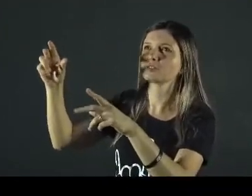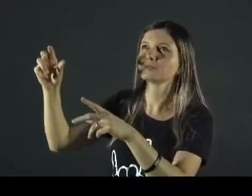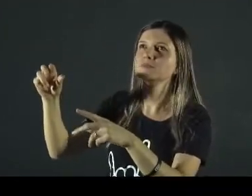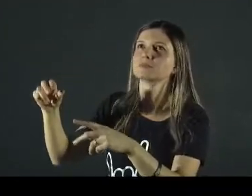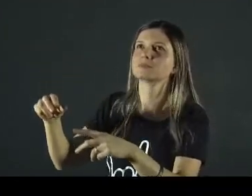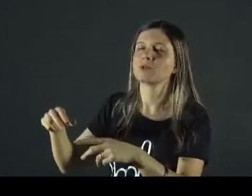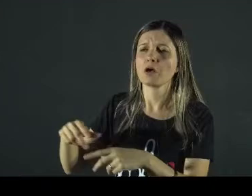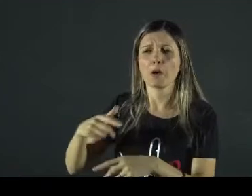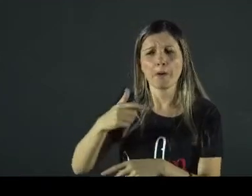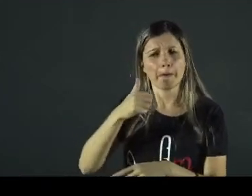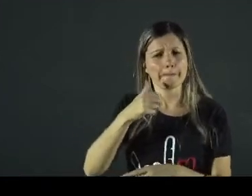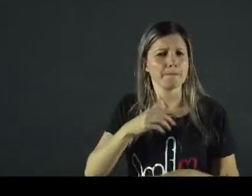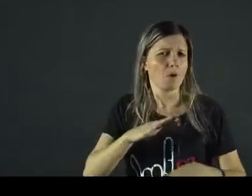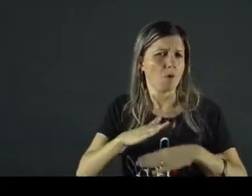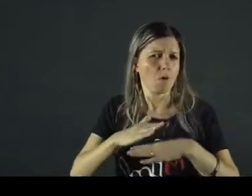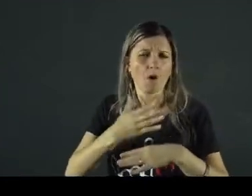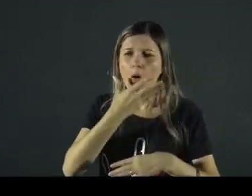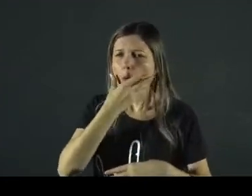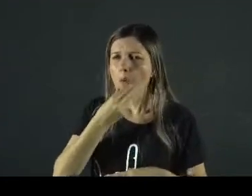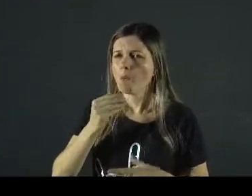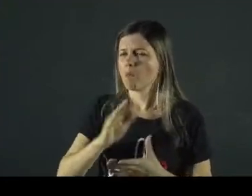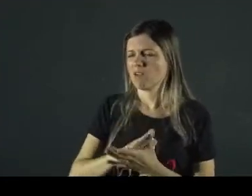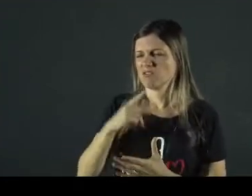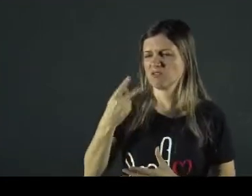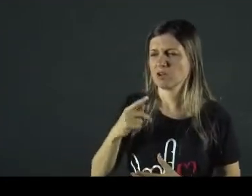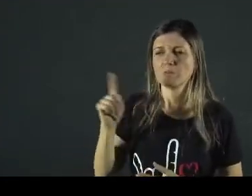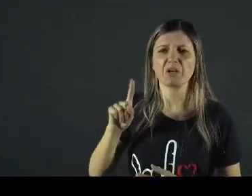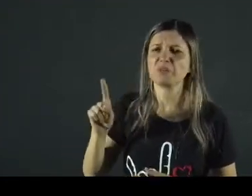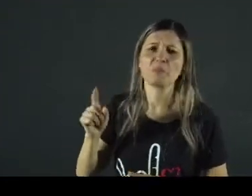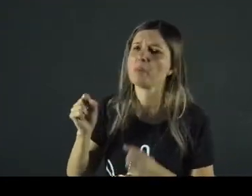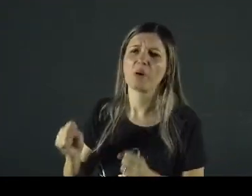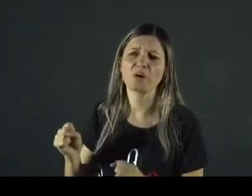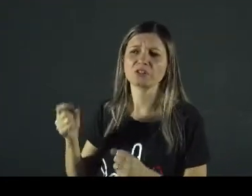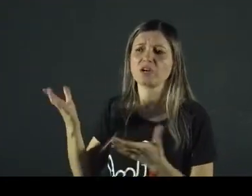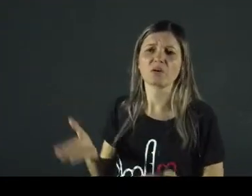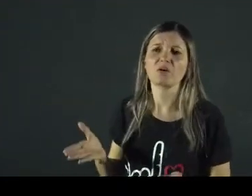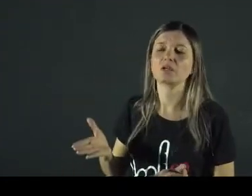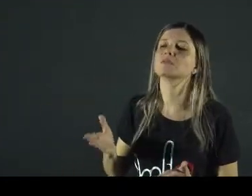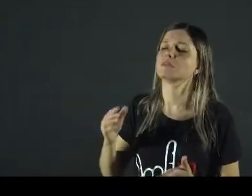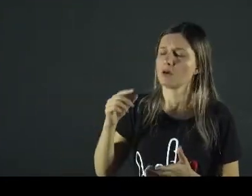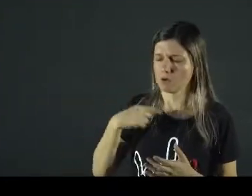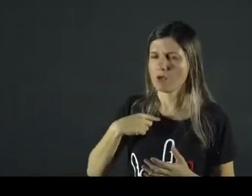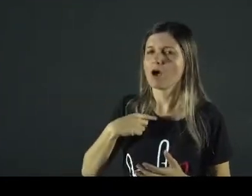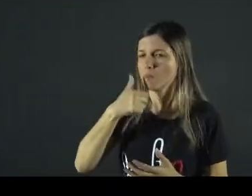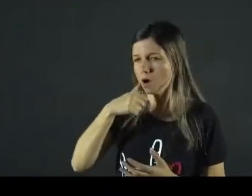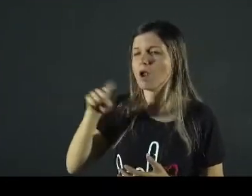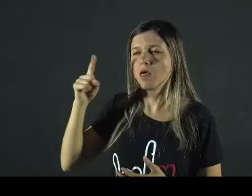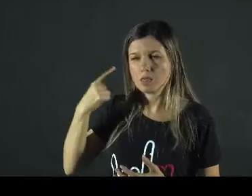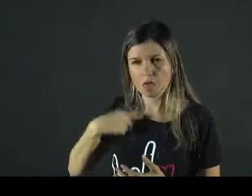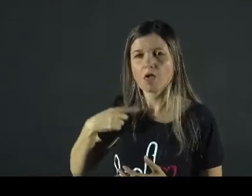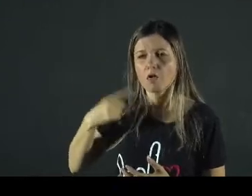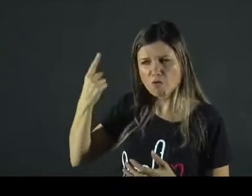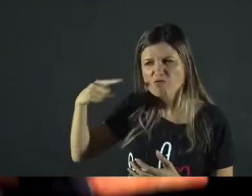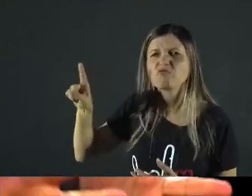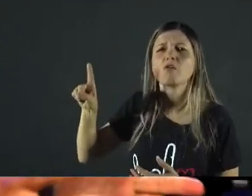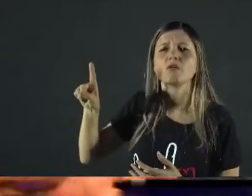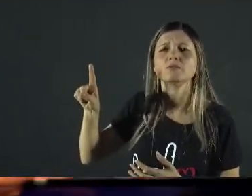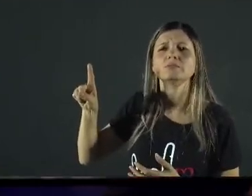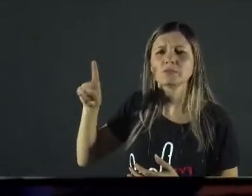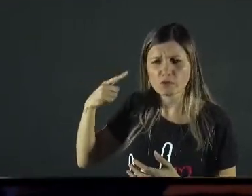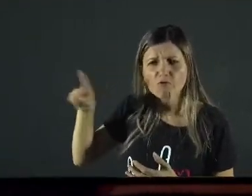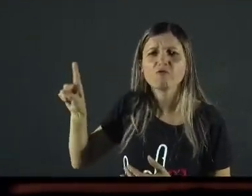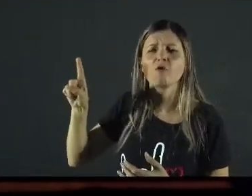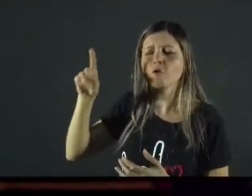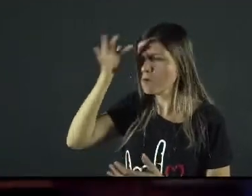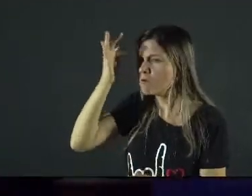não é época de ir atrás do profeta, mas eu vou atrás dele, alguma coisa ele vai fazer. Isso é um passo de fé, isso